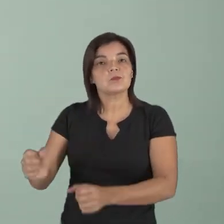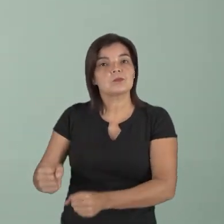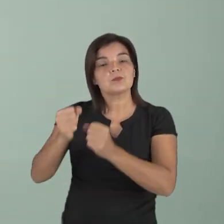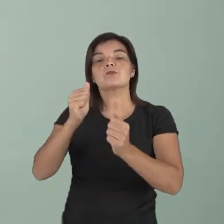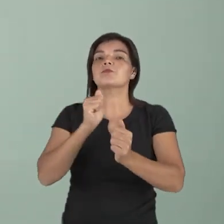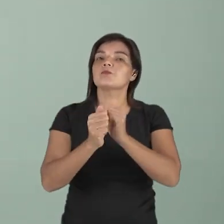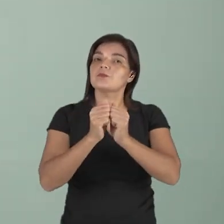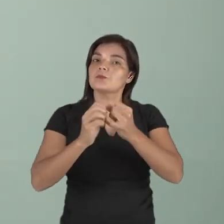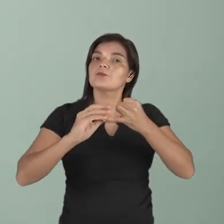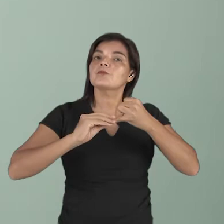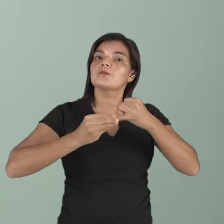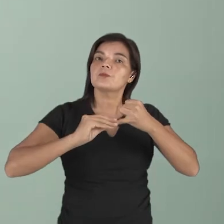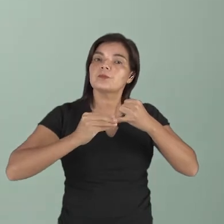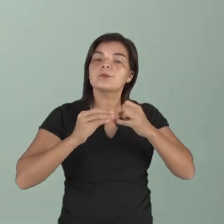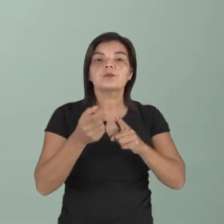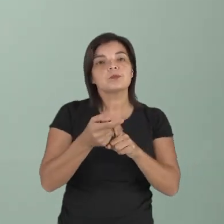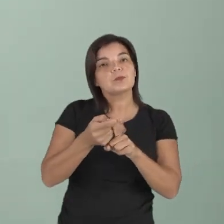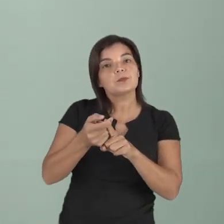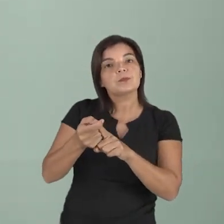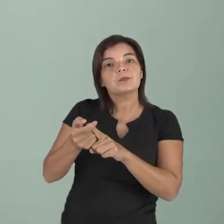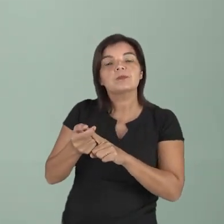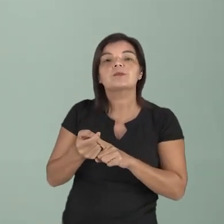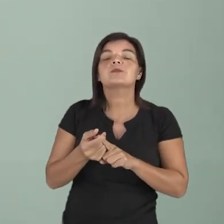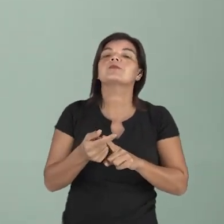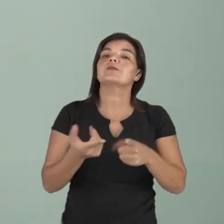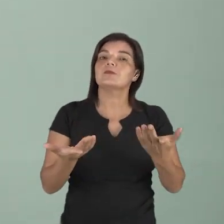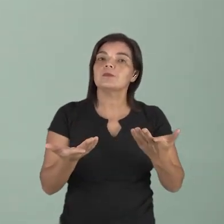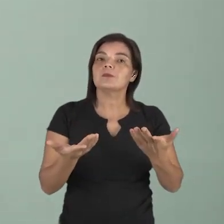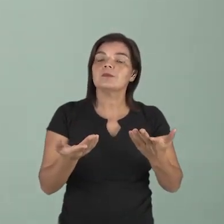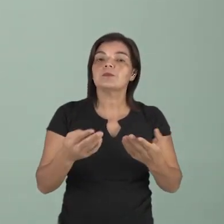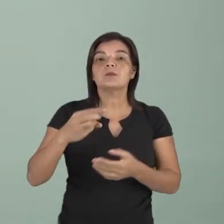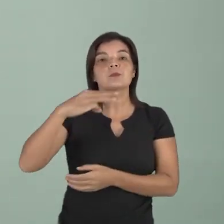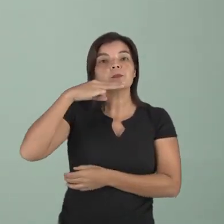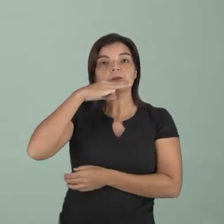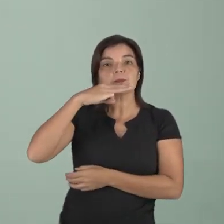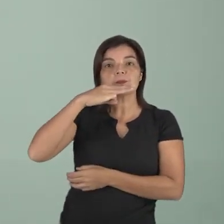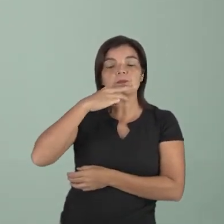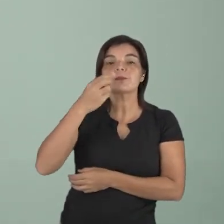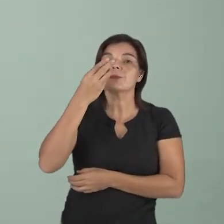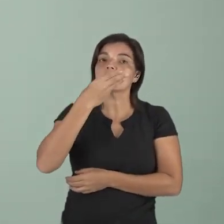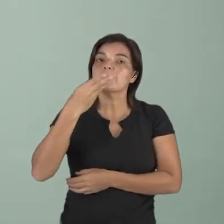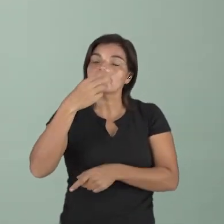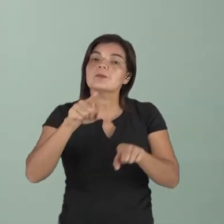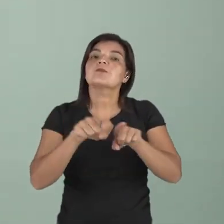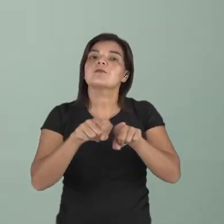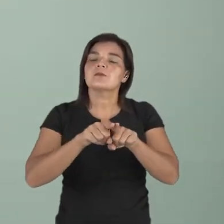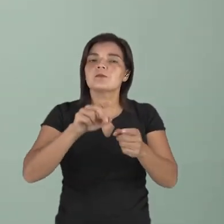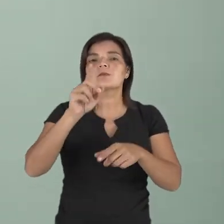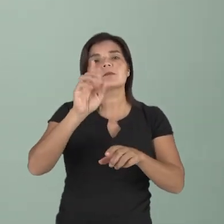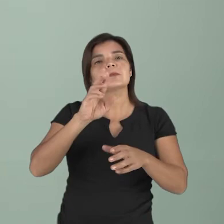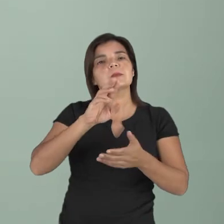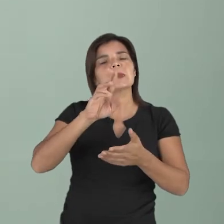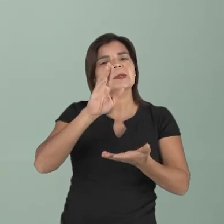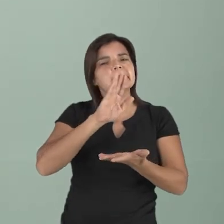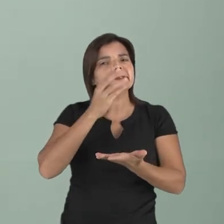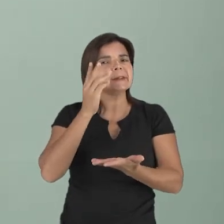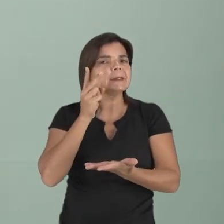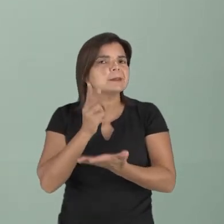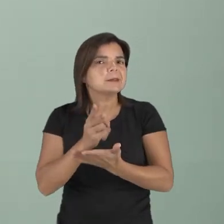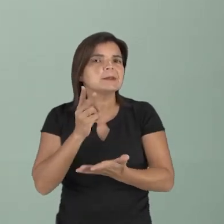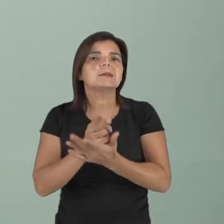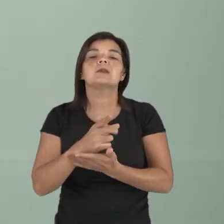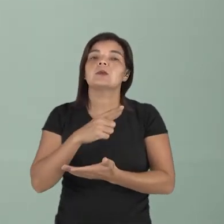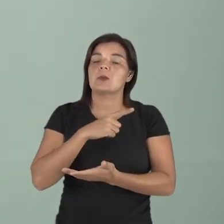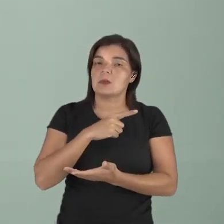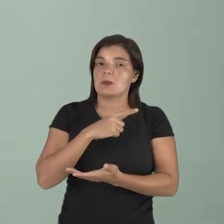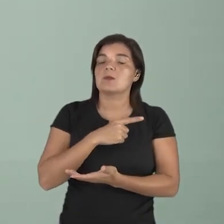de arroz, de feijão, do milho, da cana-de-açúcar. Então, geralmente esses produtos a gente tem com